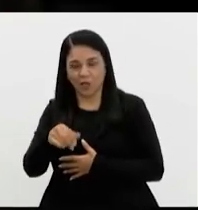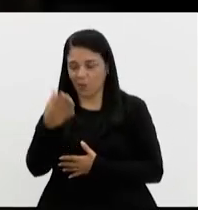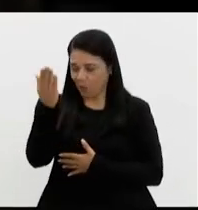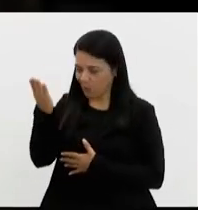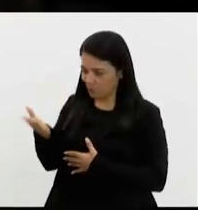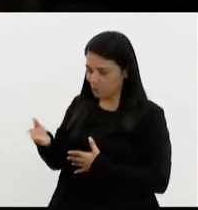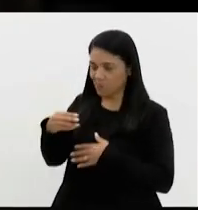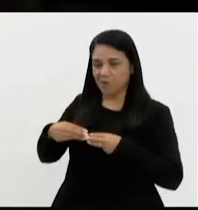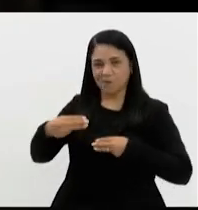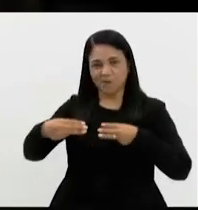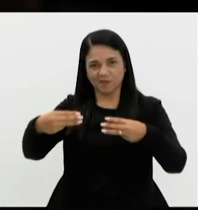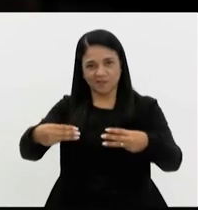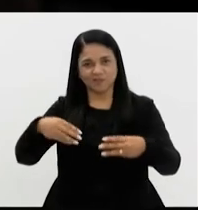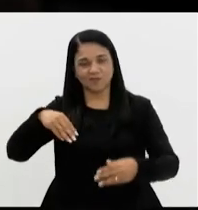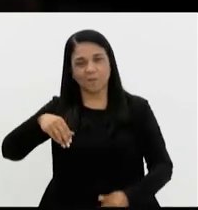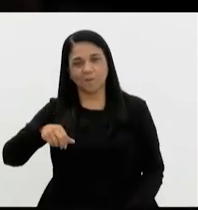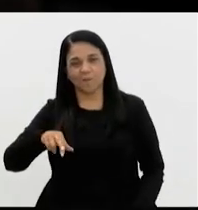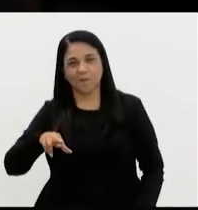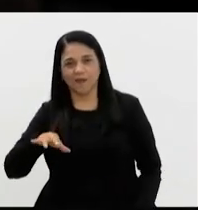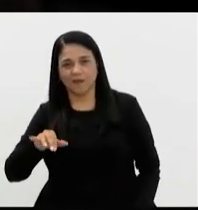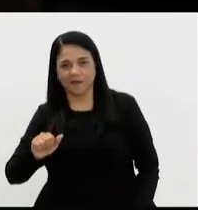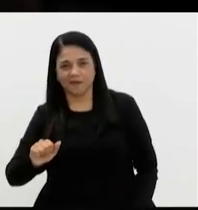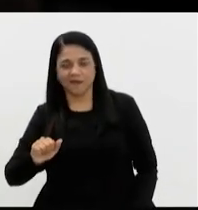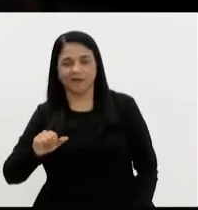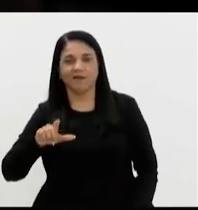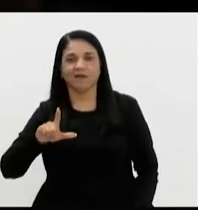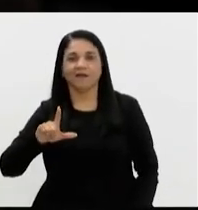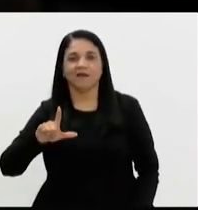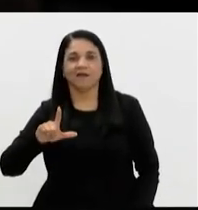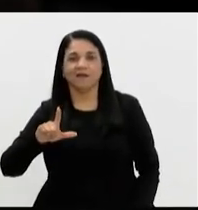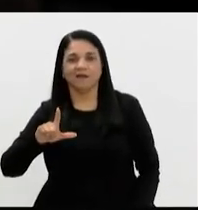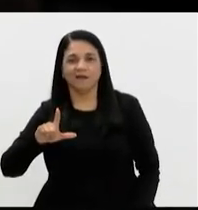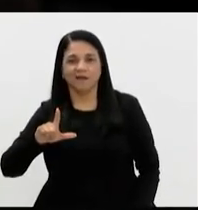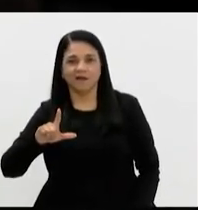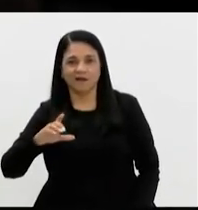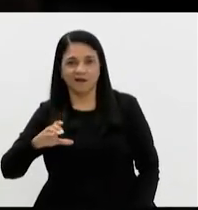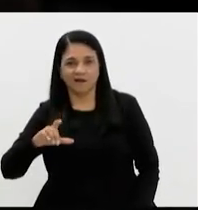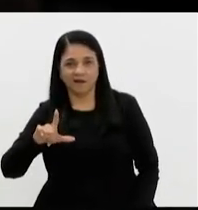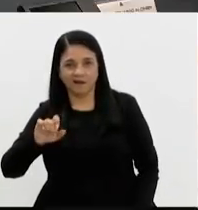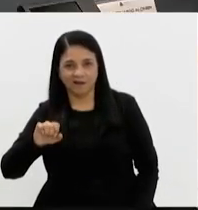querida Ministra Maria Cláudia que a ner Pinheiro muito